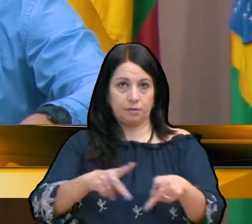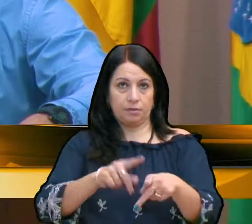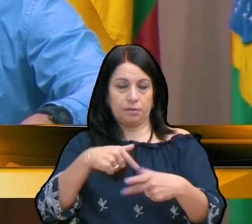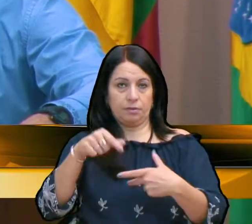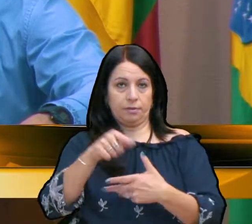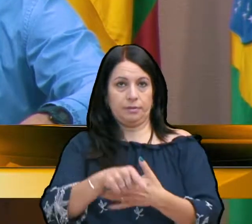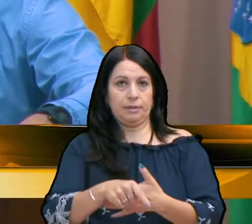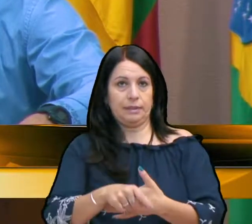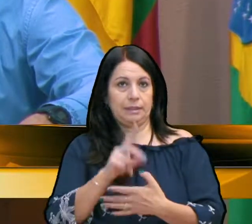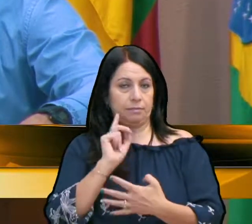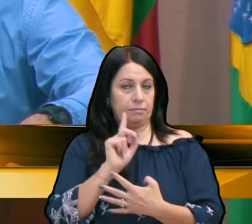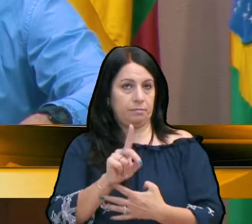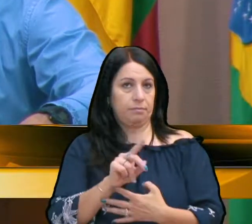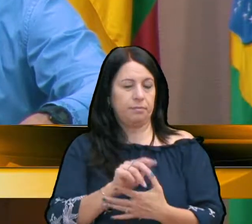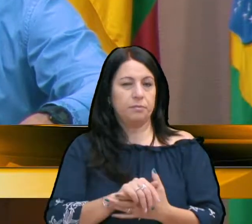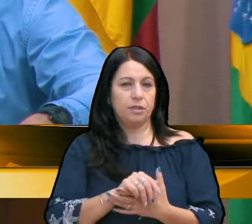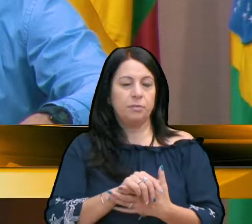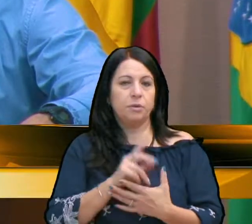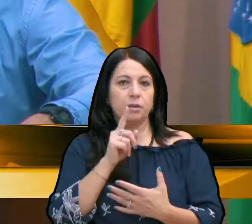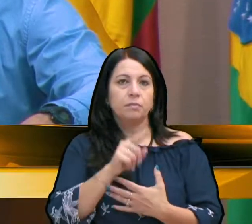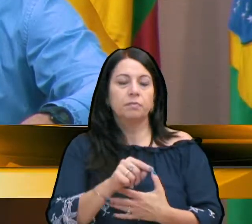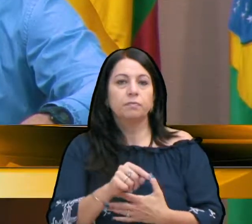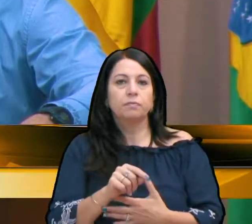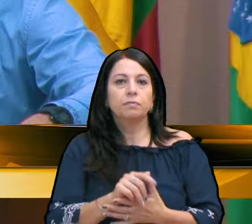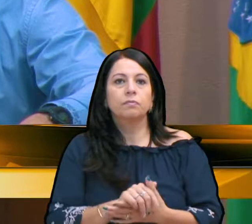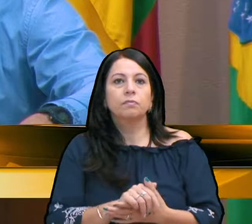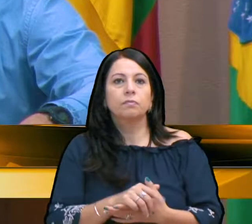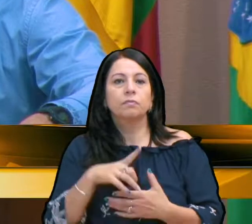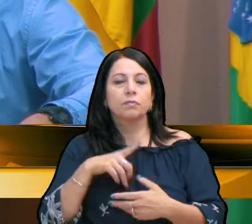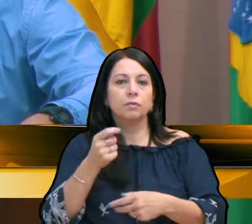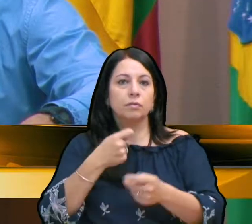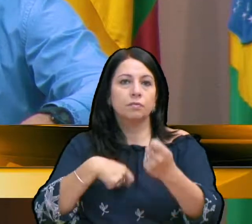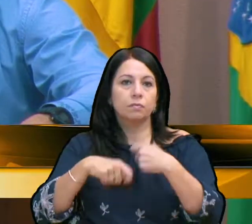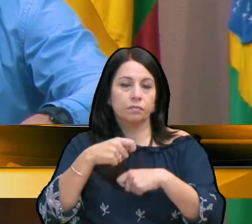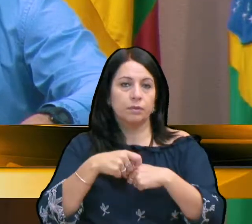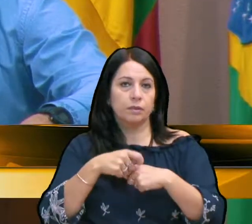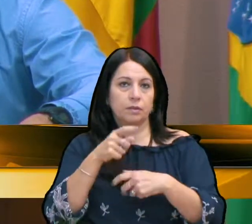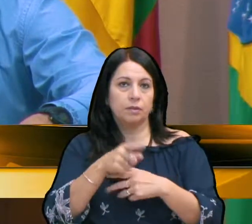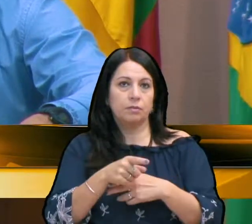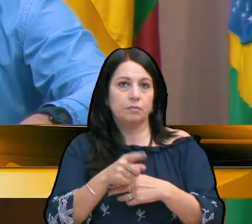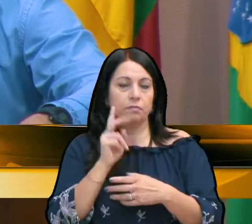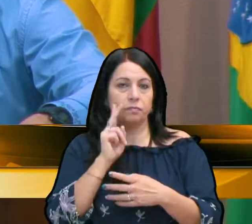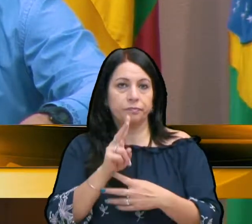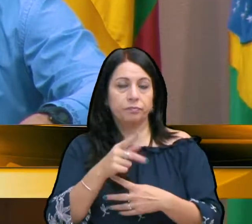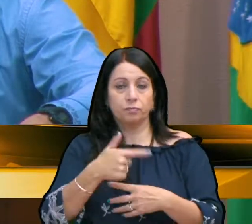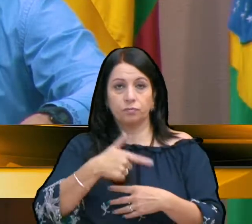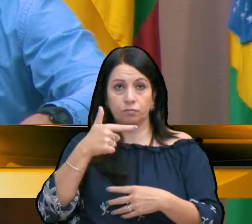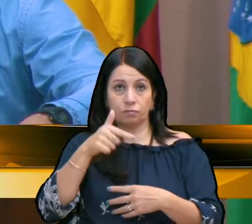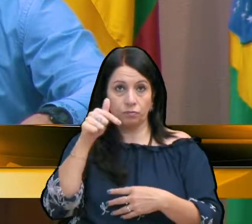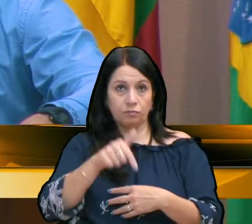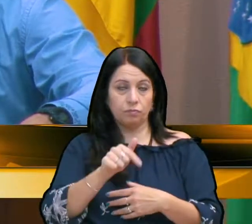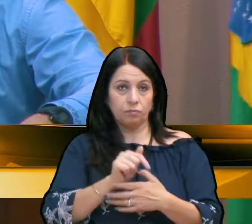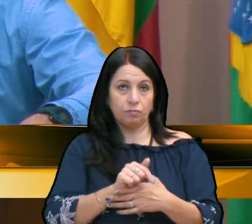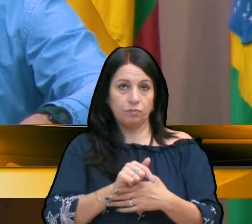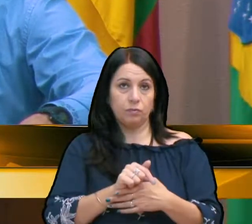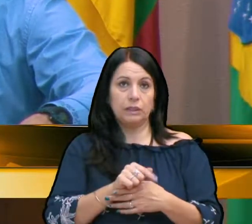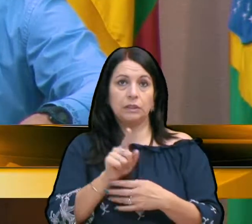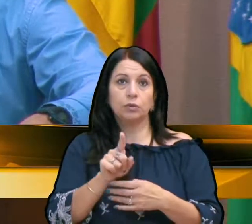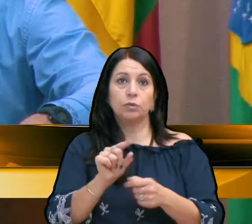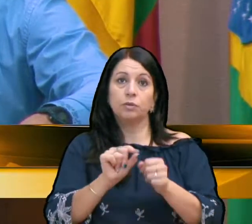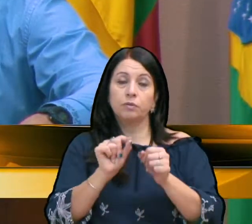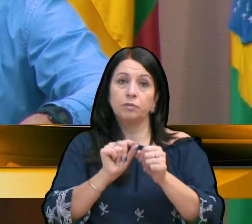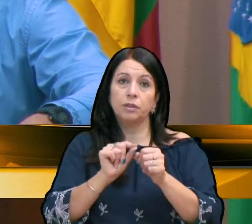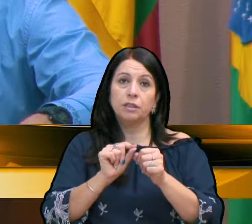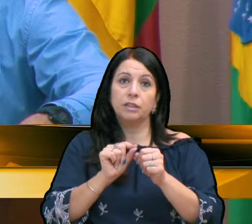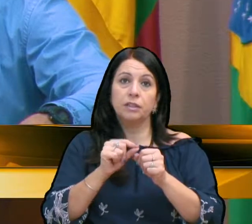aspectos. Então eu gostaria muito que essa administração ouvisse aquilo que é construtivo